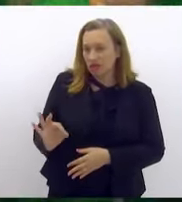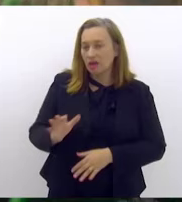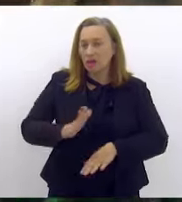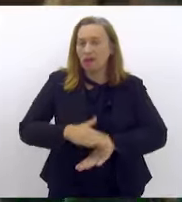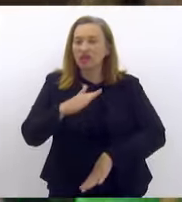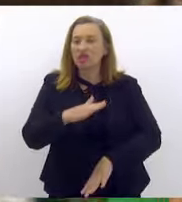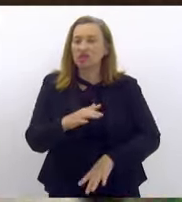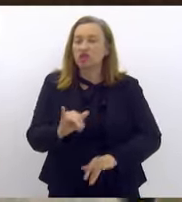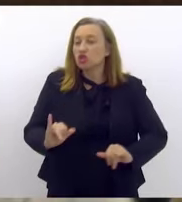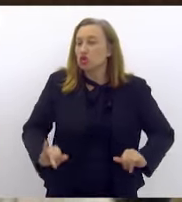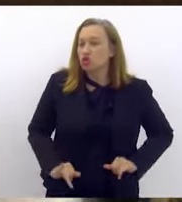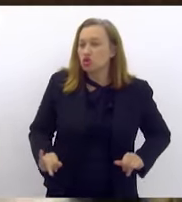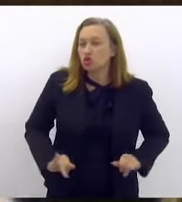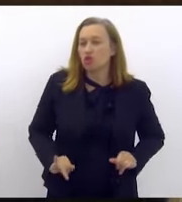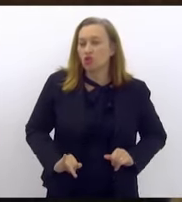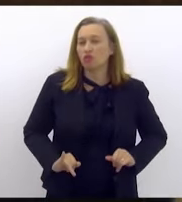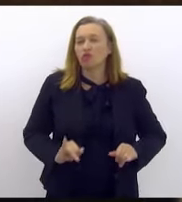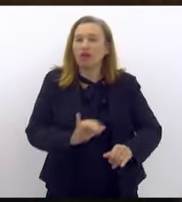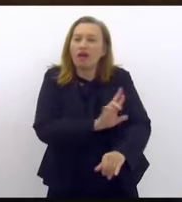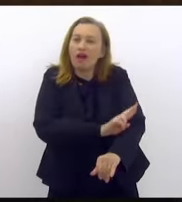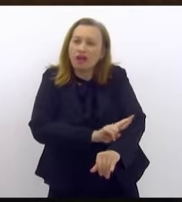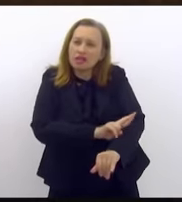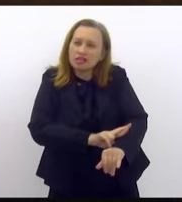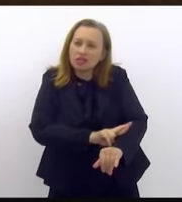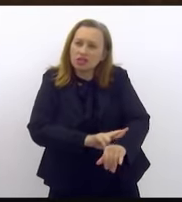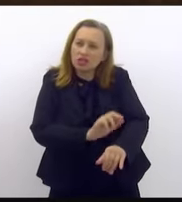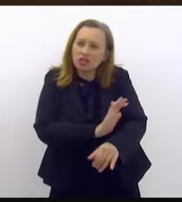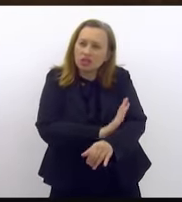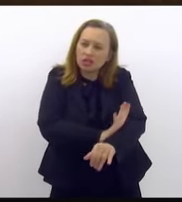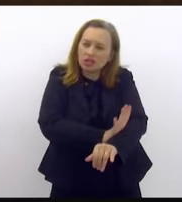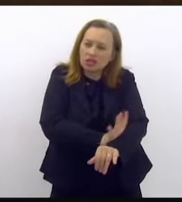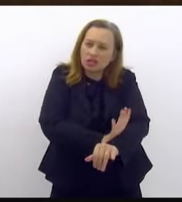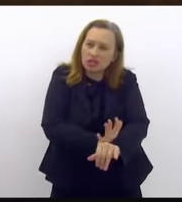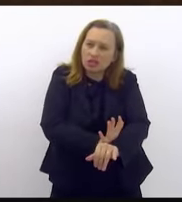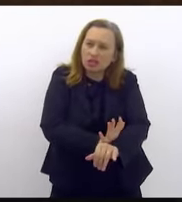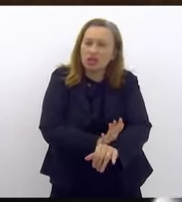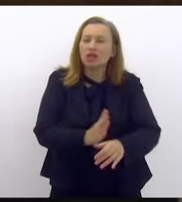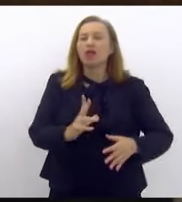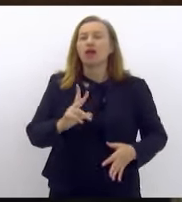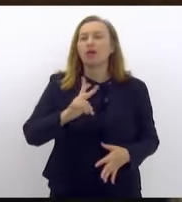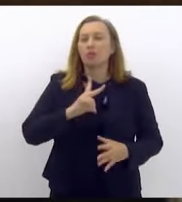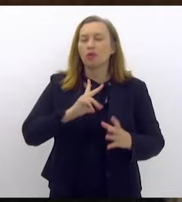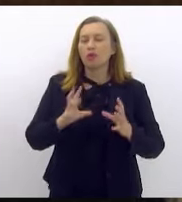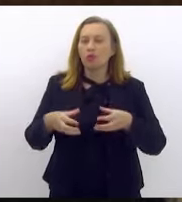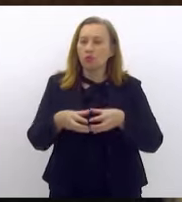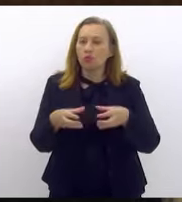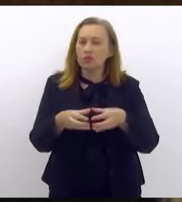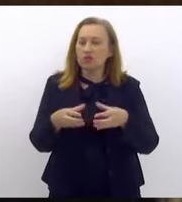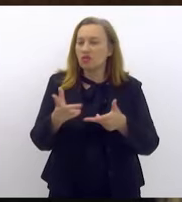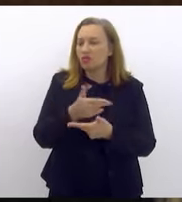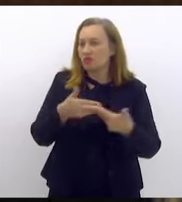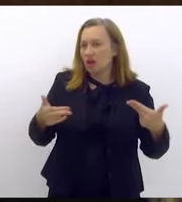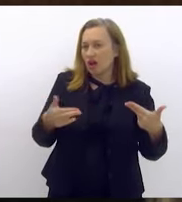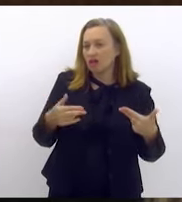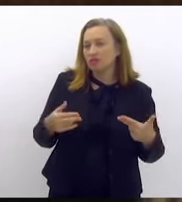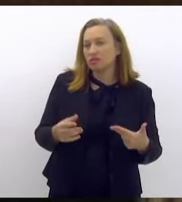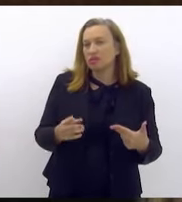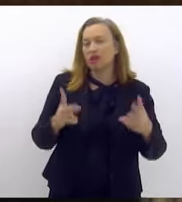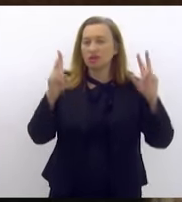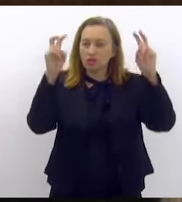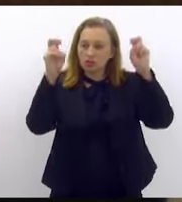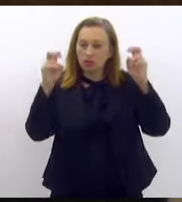racismo. E temos até aqui na própria Comissão de Combate às Discriminações, eu tenho atendido vários casos, foram mais de 20, inclusive